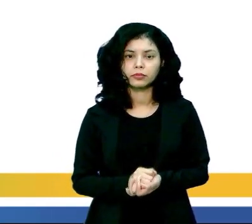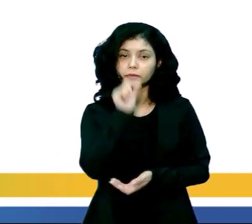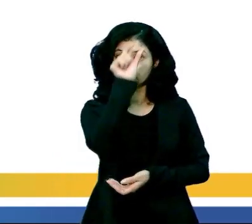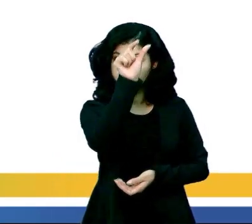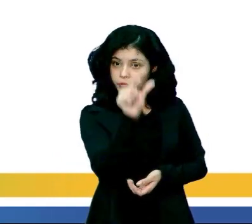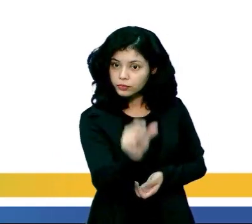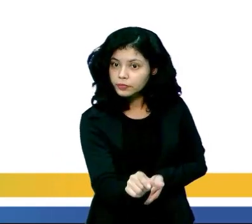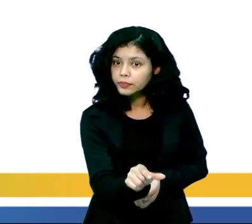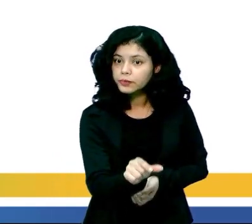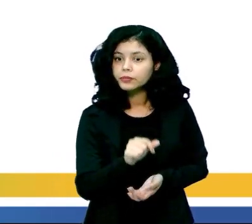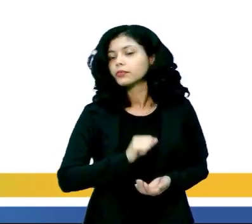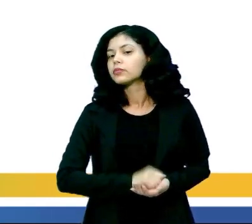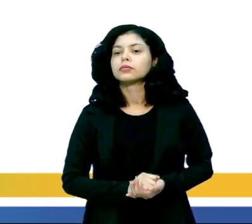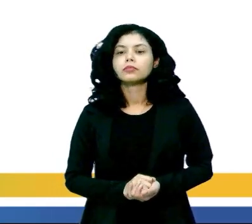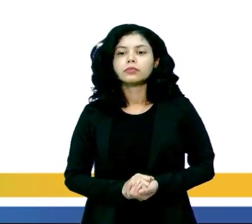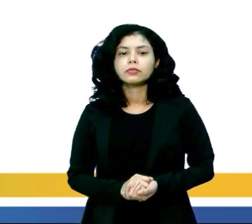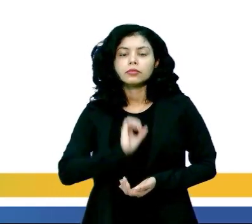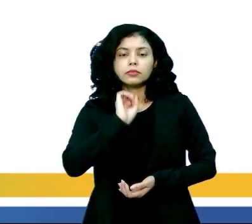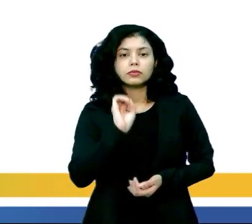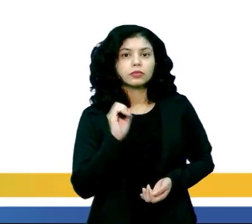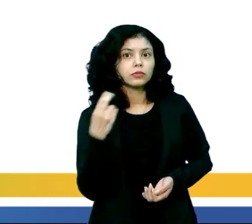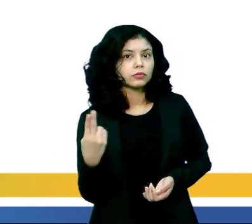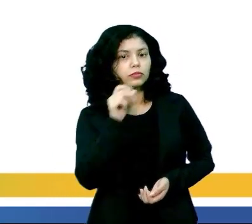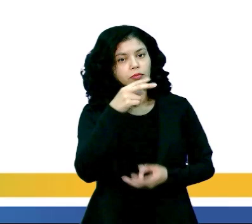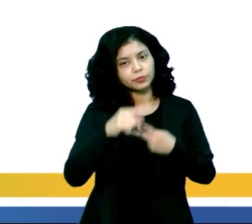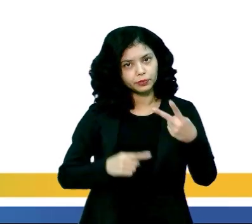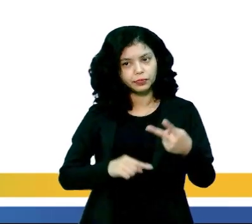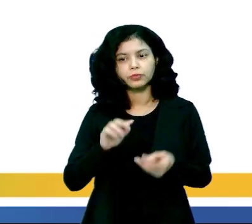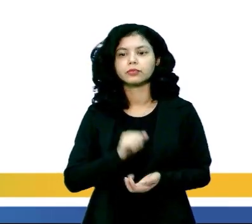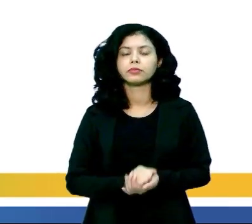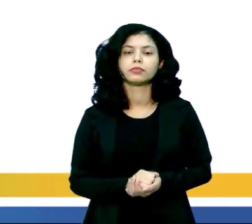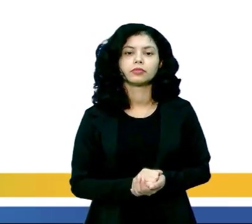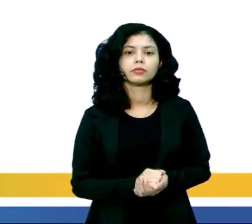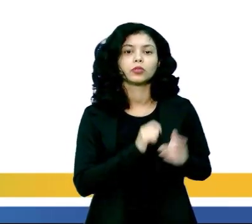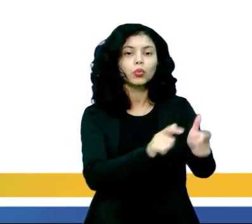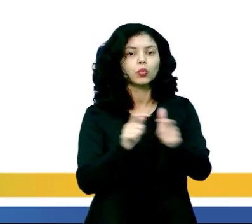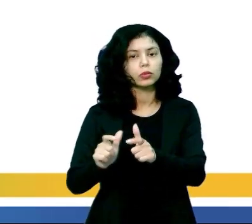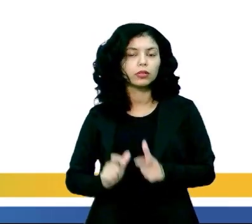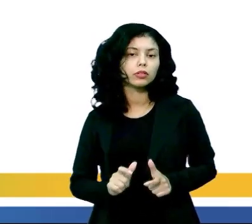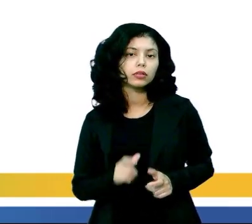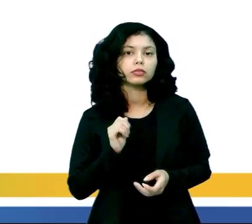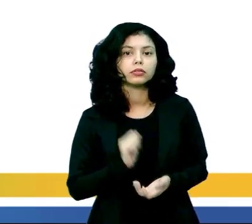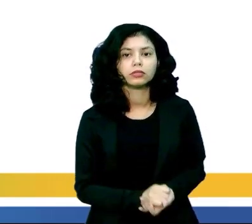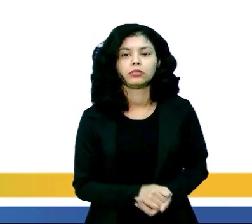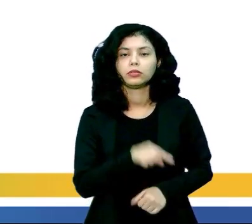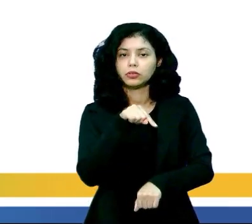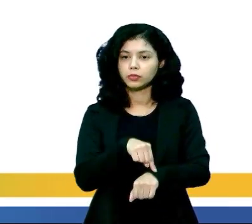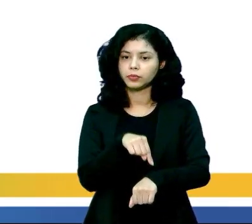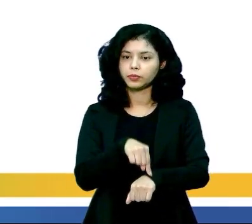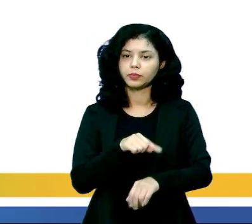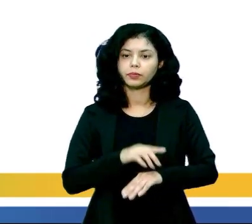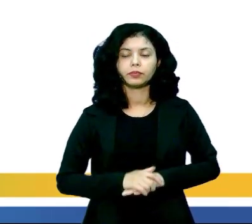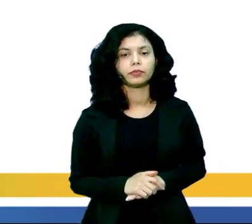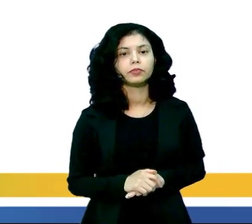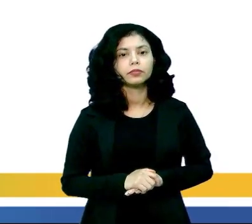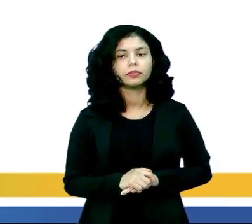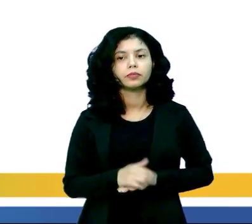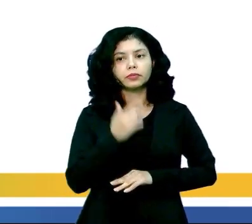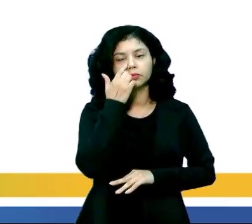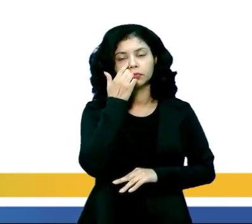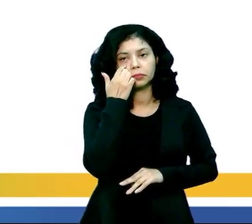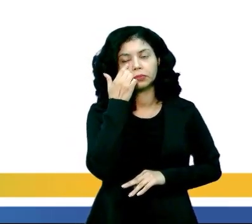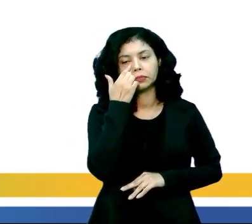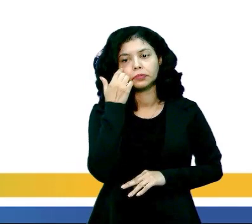O personagens, ou os personagens, tá? O espaço e o tempo, né?